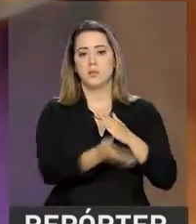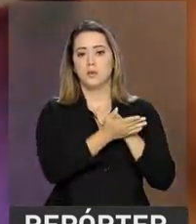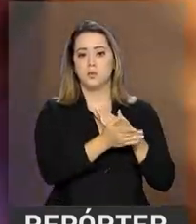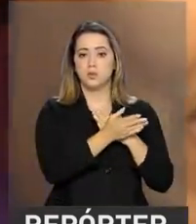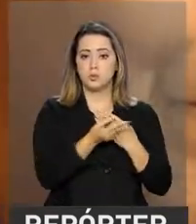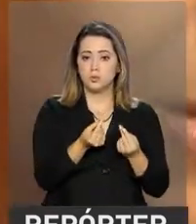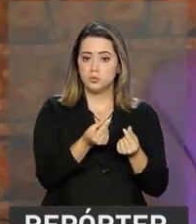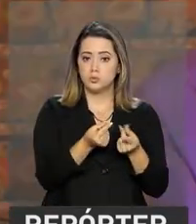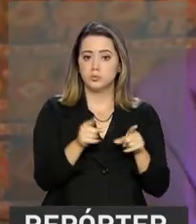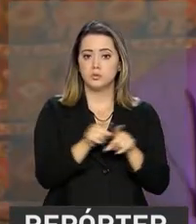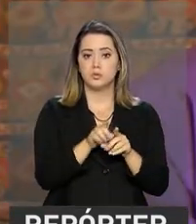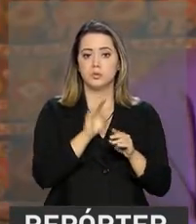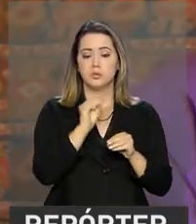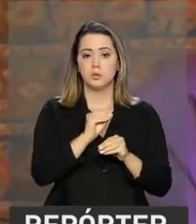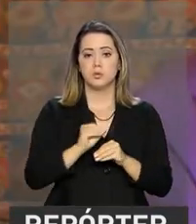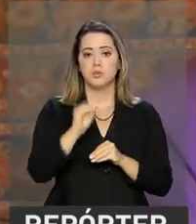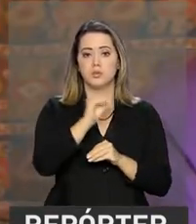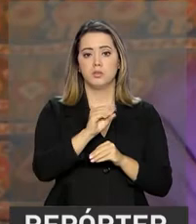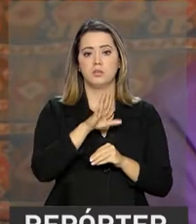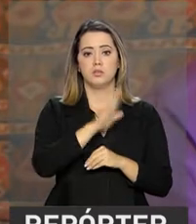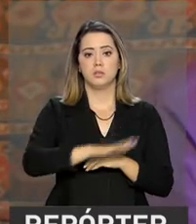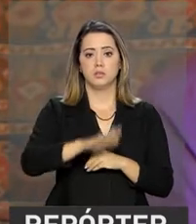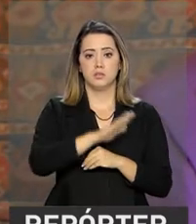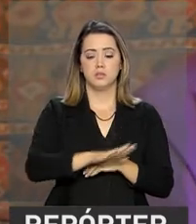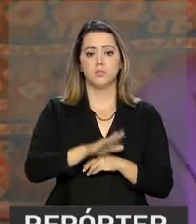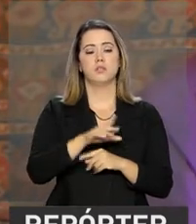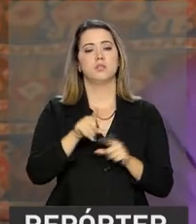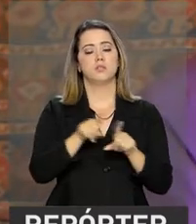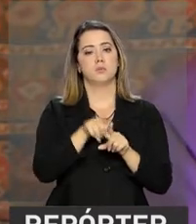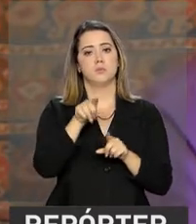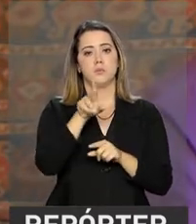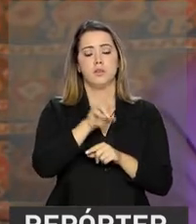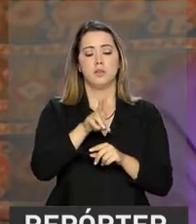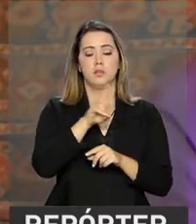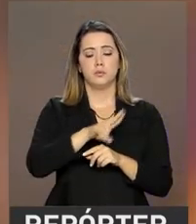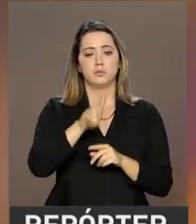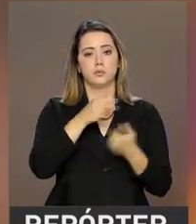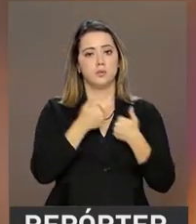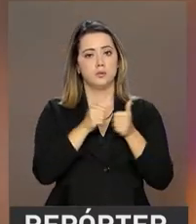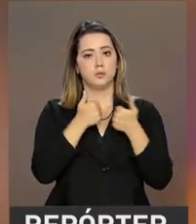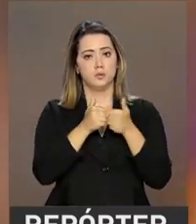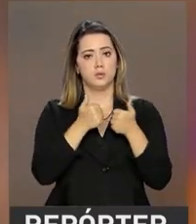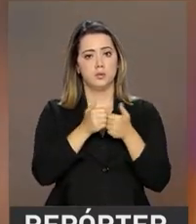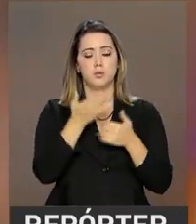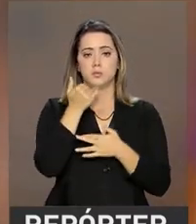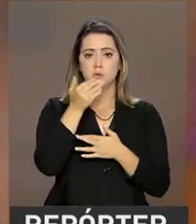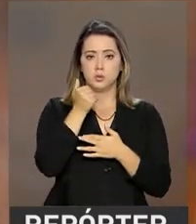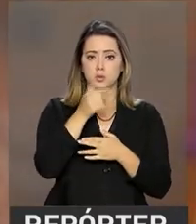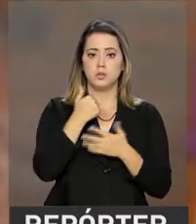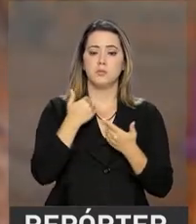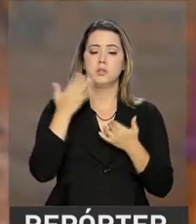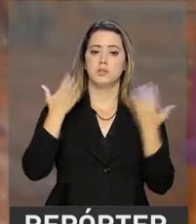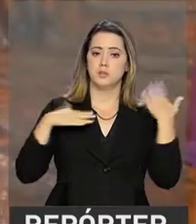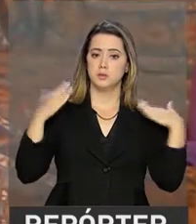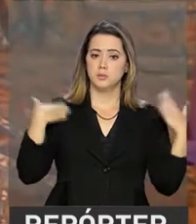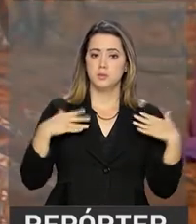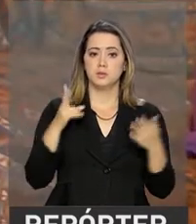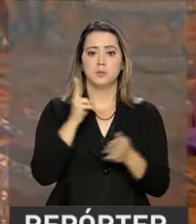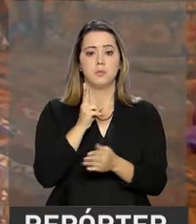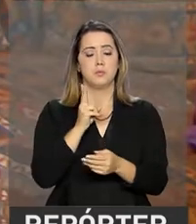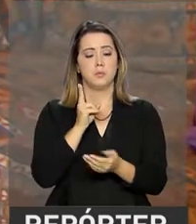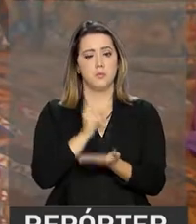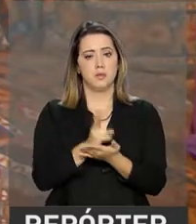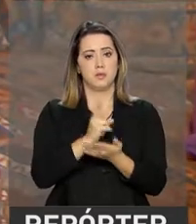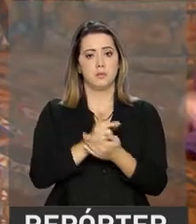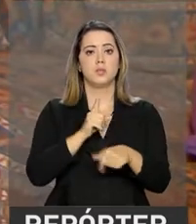cuidar das crianças, que usava com transporte, alimentação, roupas e lazer. Mesmo com prazo para terminar, a